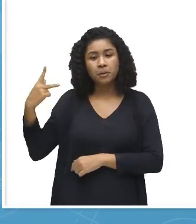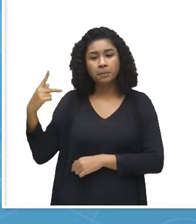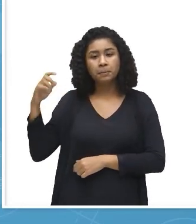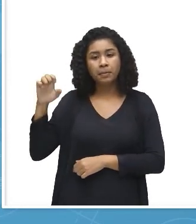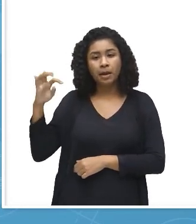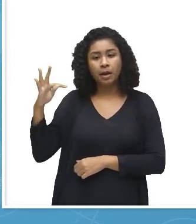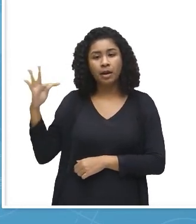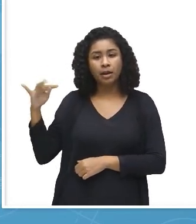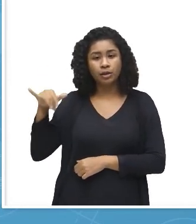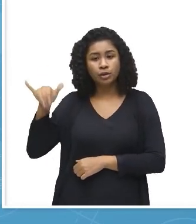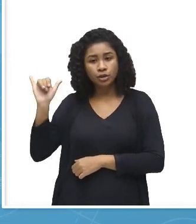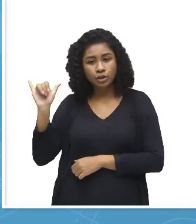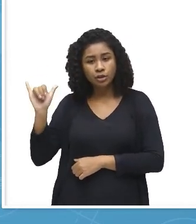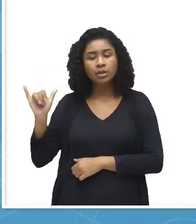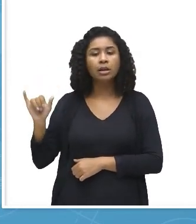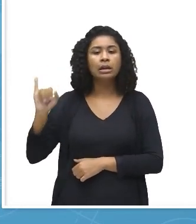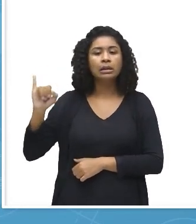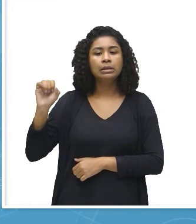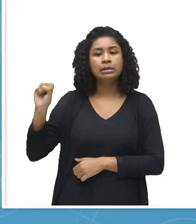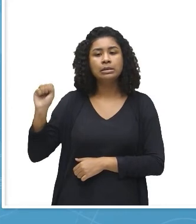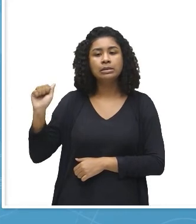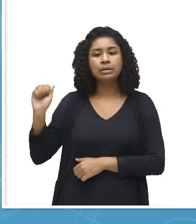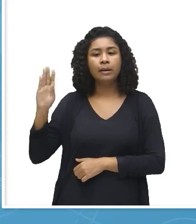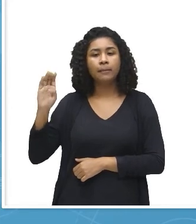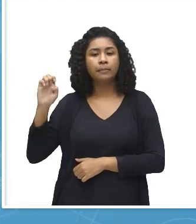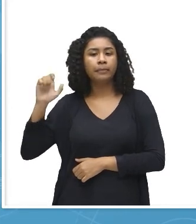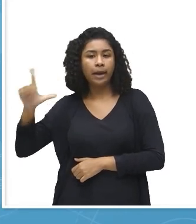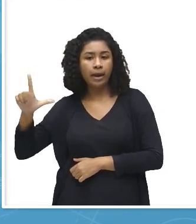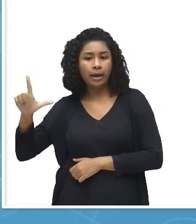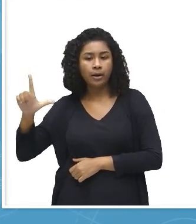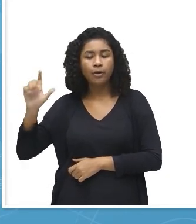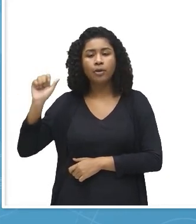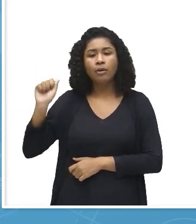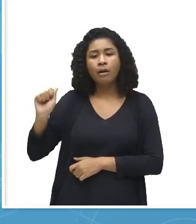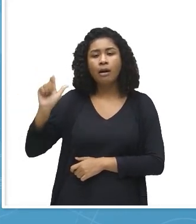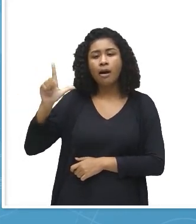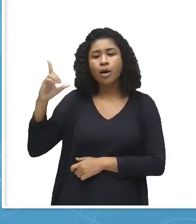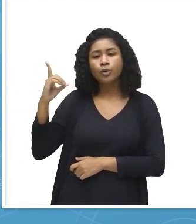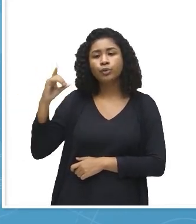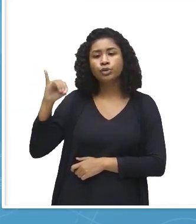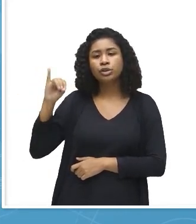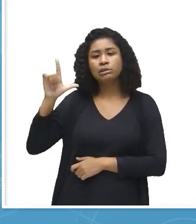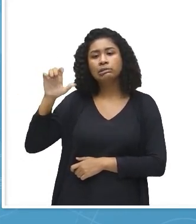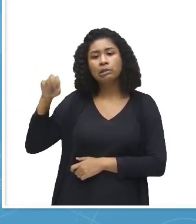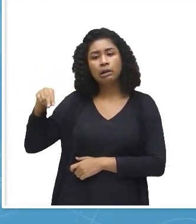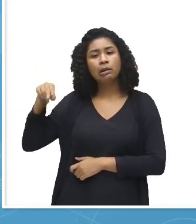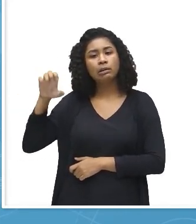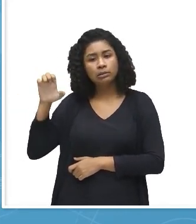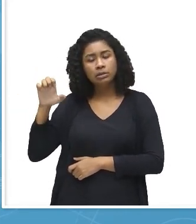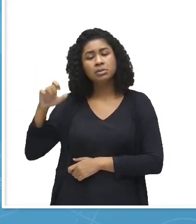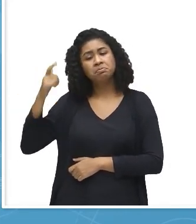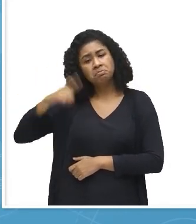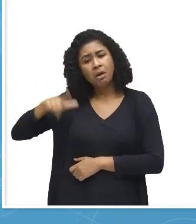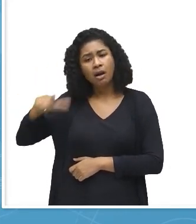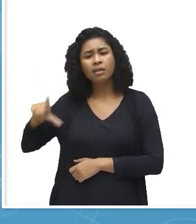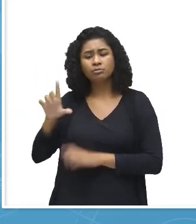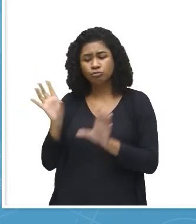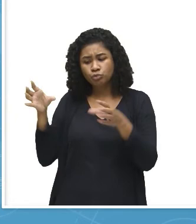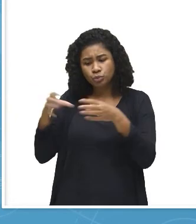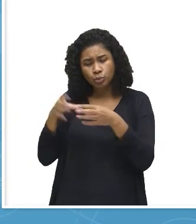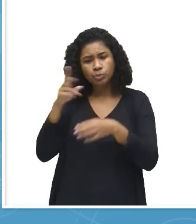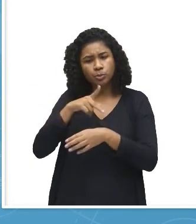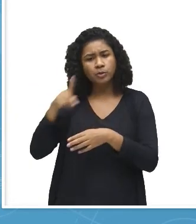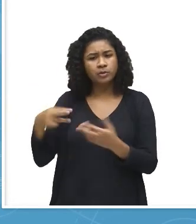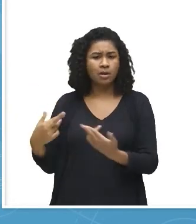professora Audilene, que estão disponíveis para tirar essas dúvidas de vocês, entre outras coisas. Vamos lá, gente, eu fiz 2 perguntas